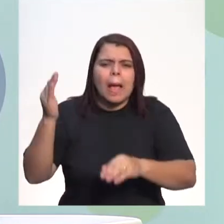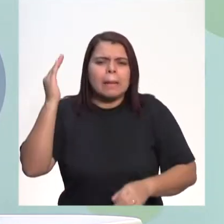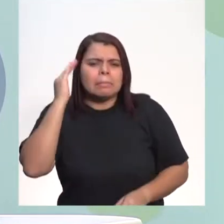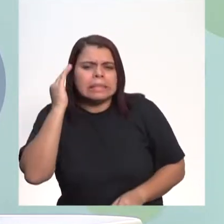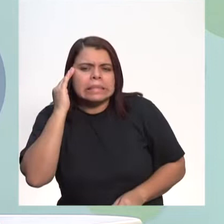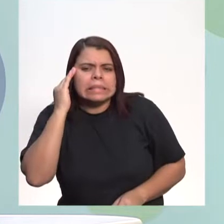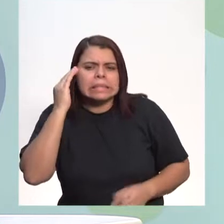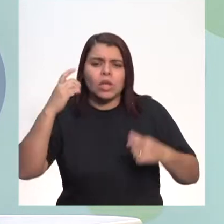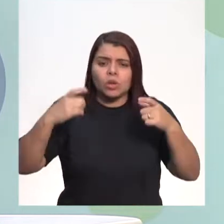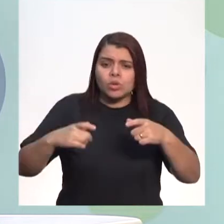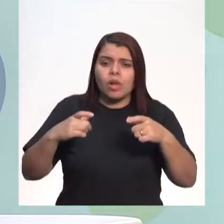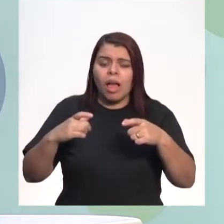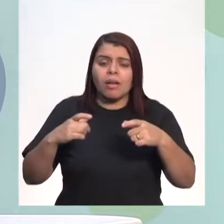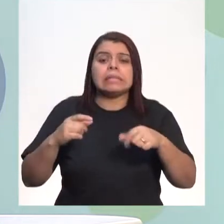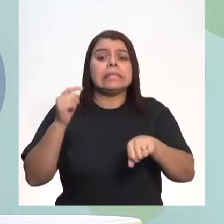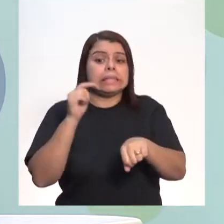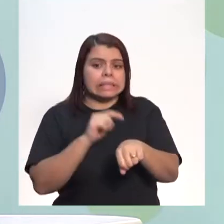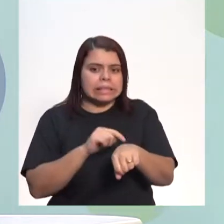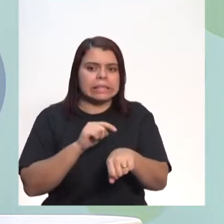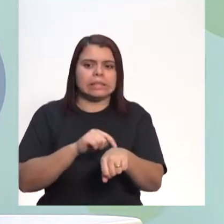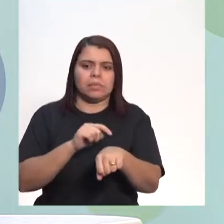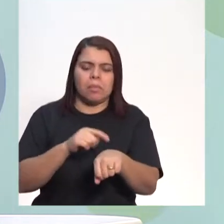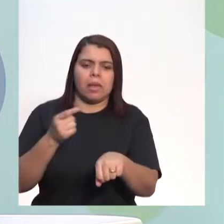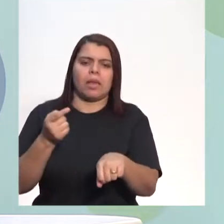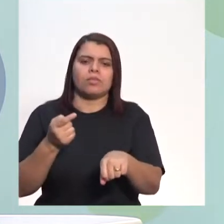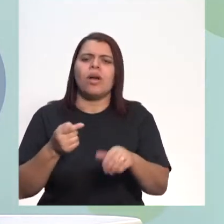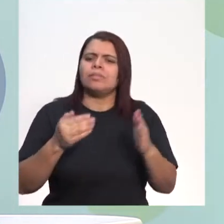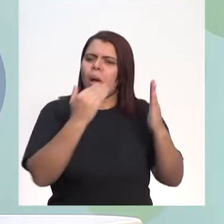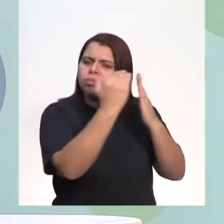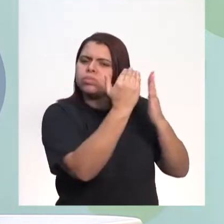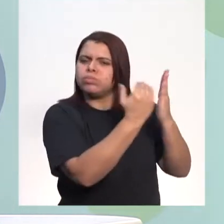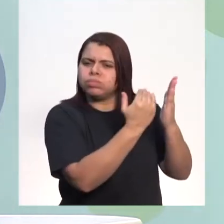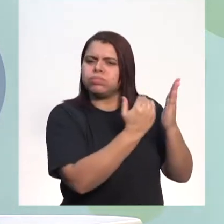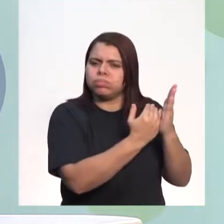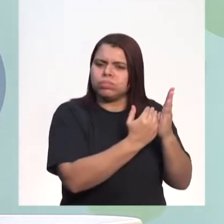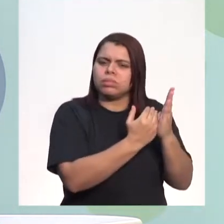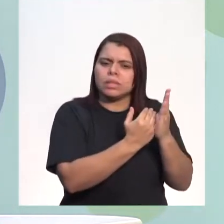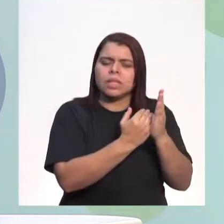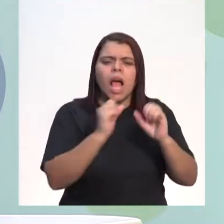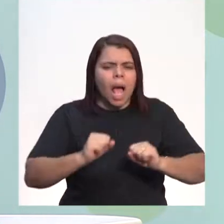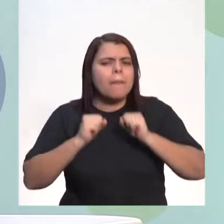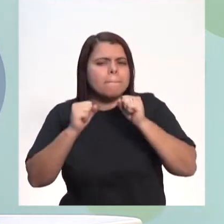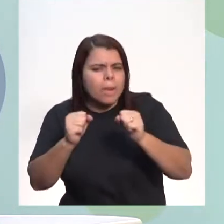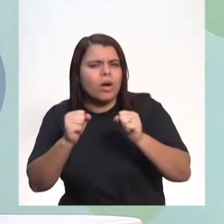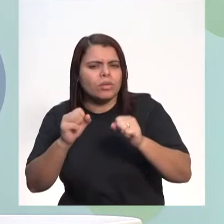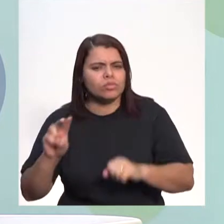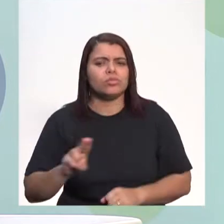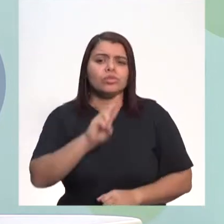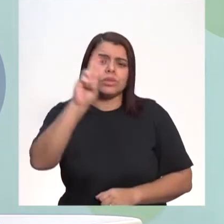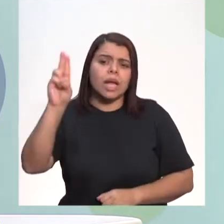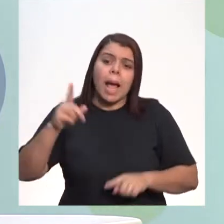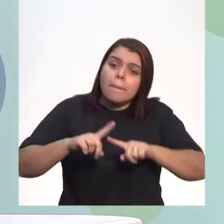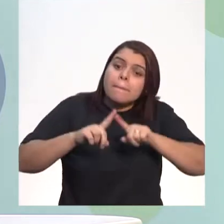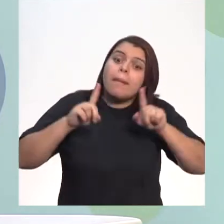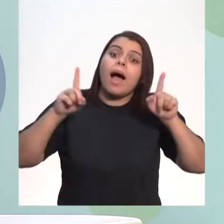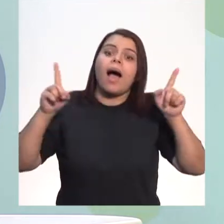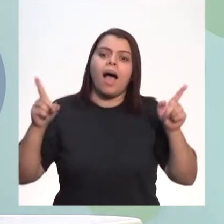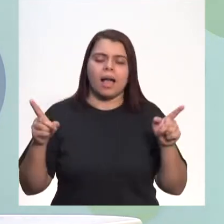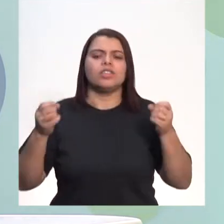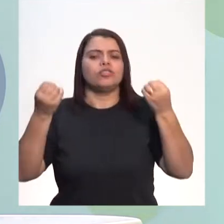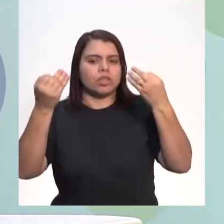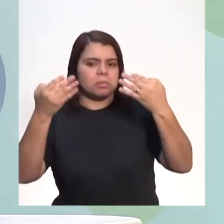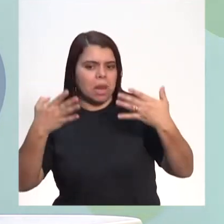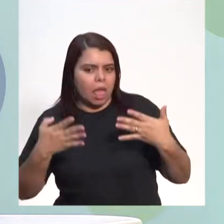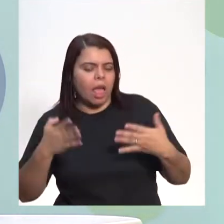ambientes. Nesse momento, essas pautas podem e devem ser utilizadas, mas como nós já dissemos,